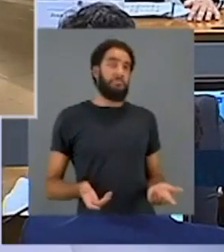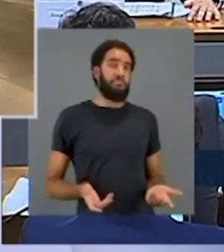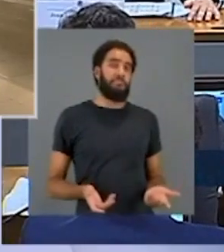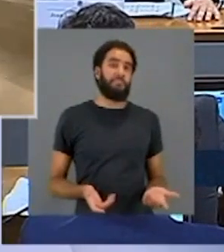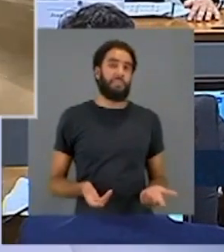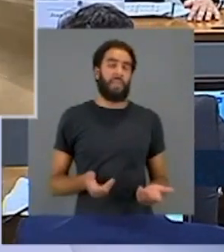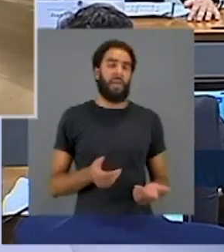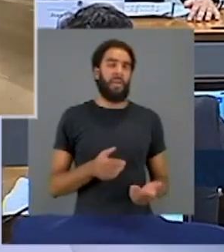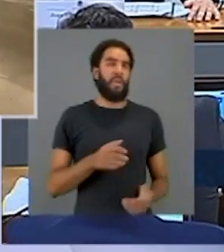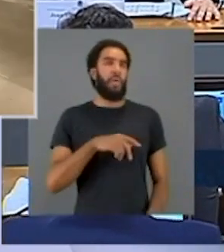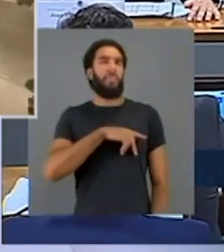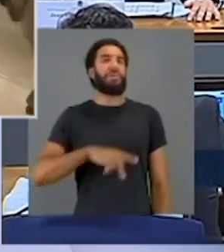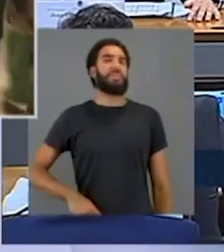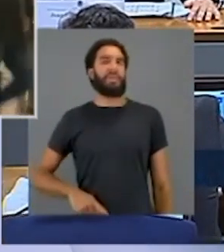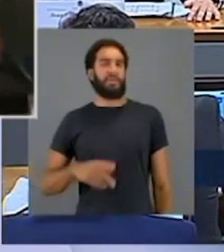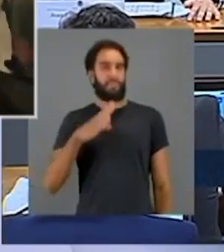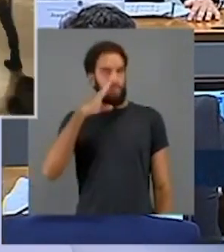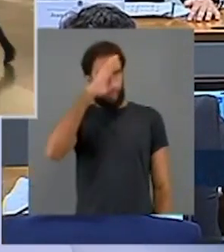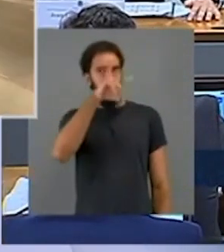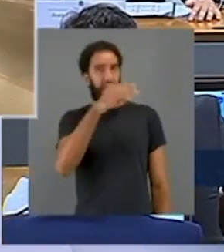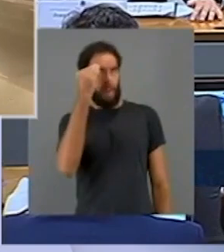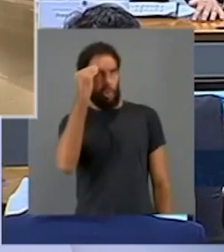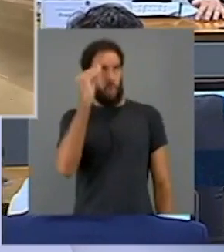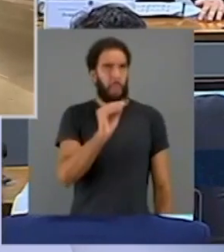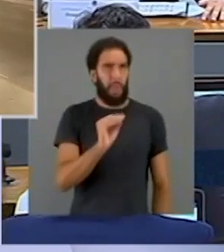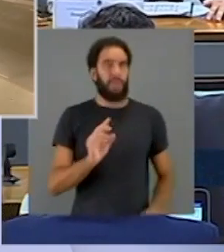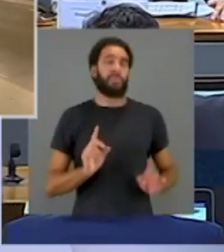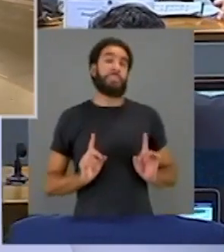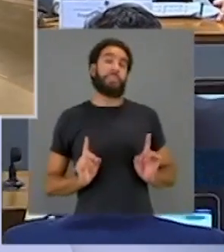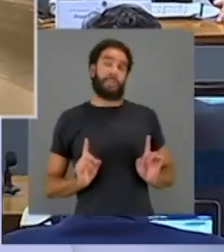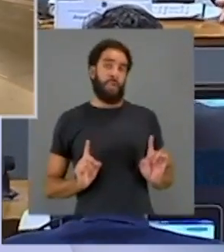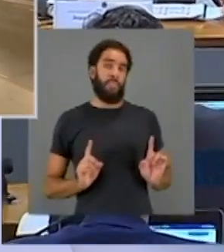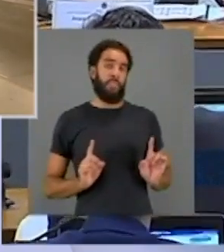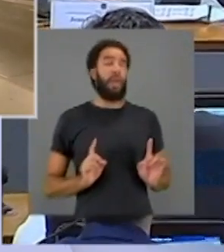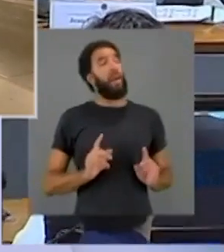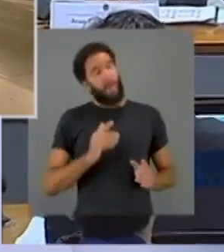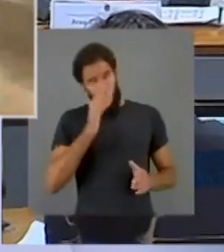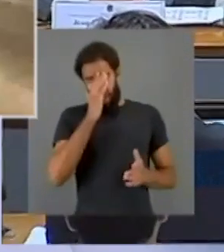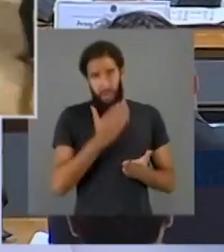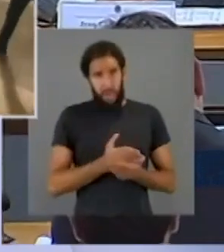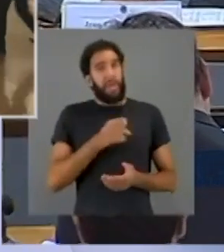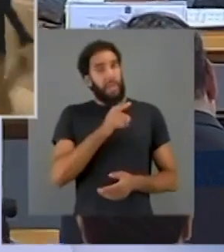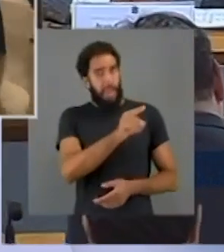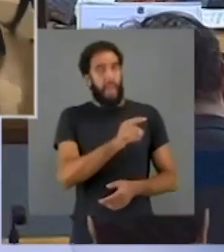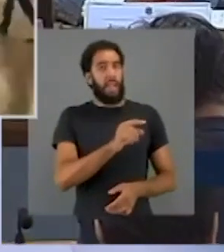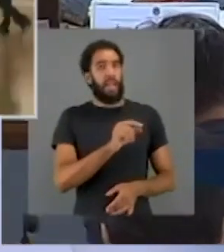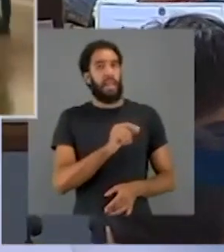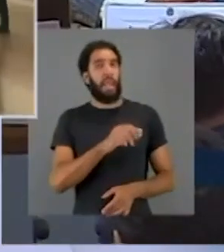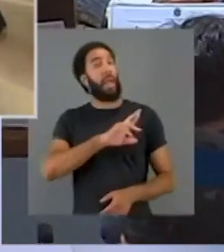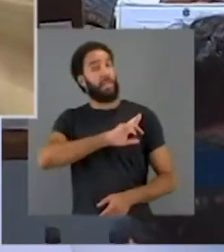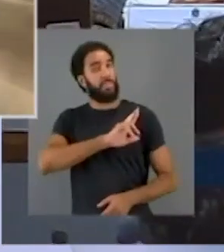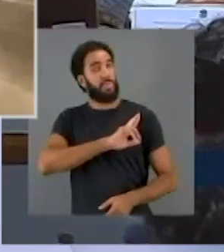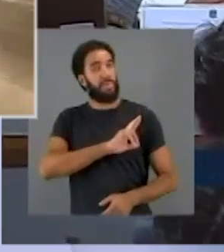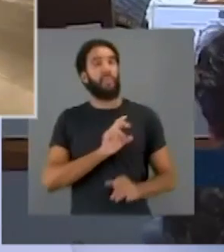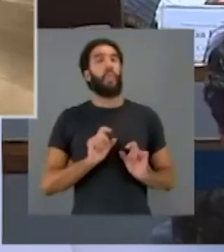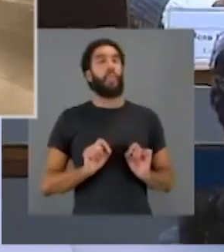no início sobre uma complicada história que ele faz de cortar pedaços do quebra-cabeça para ver se encaixava olha não é uma história